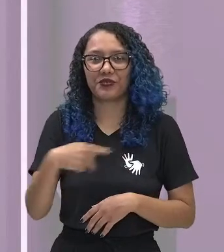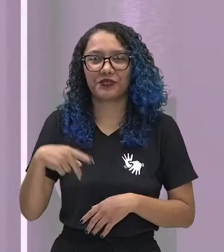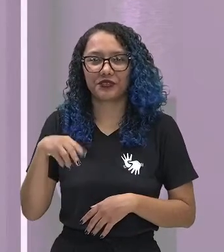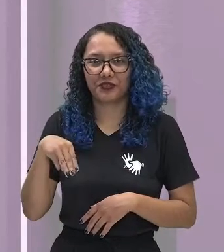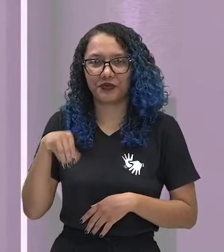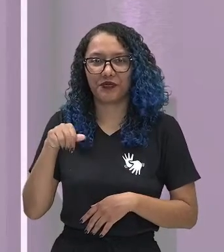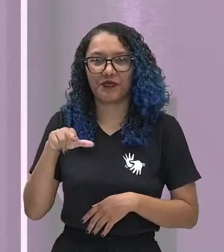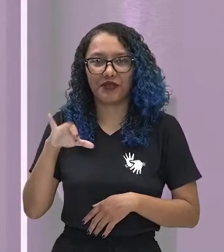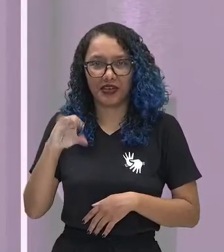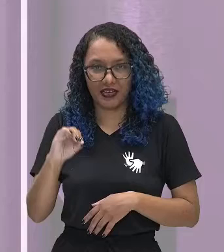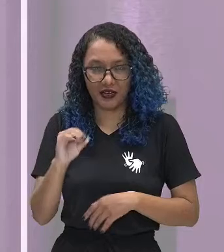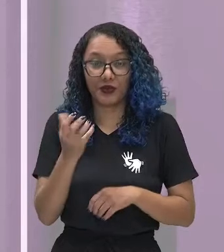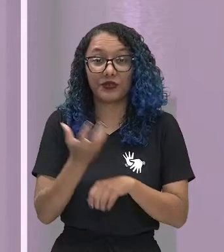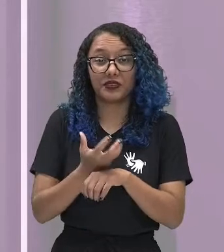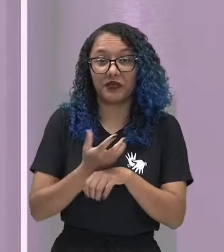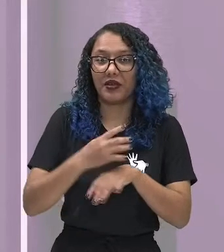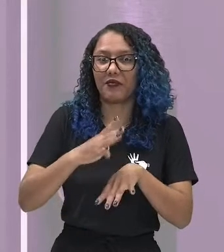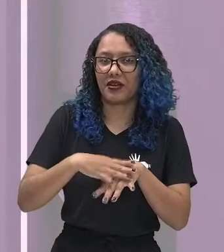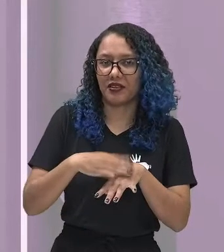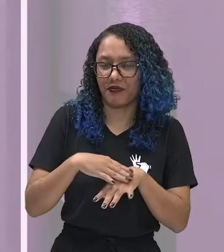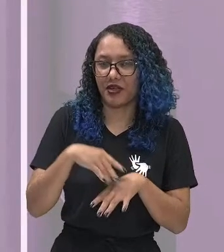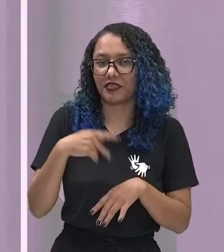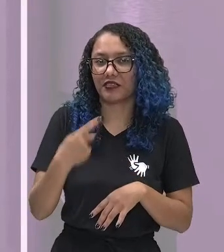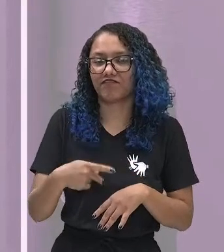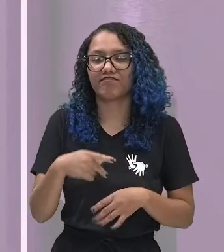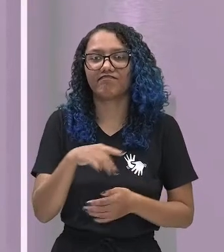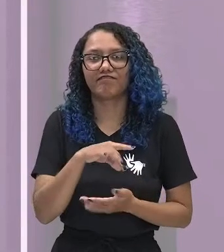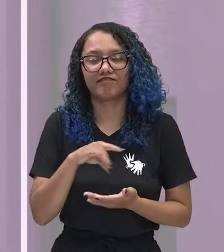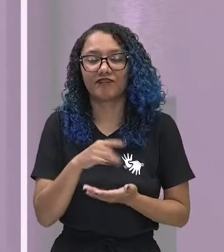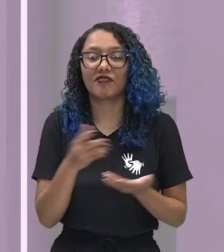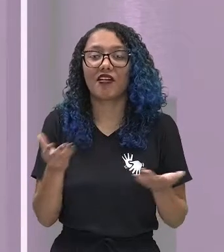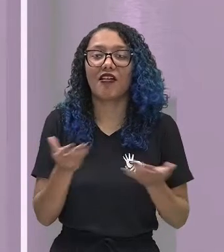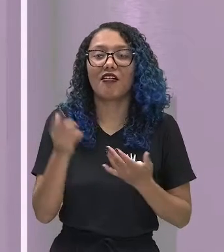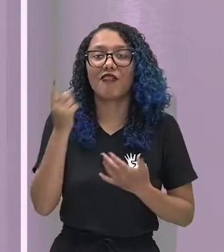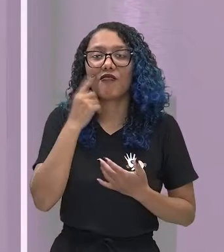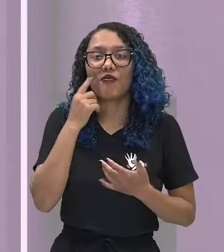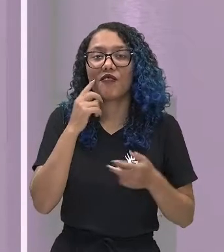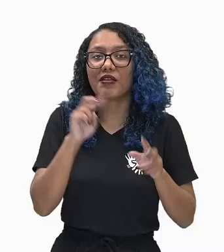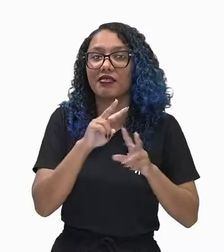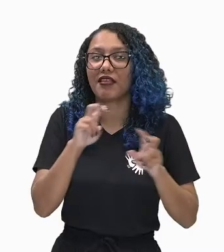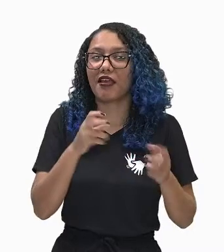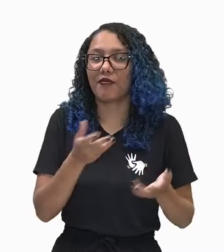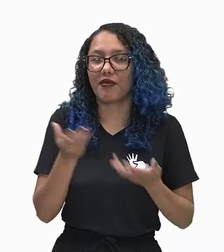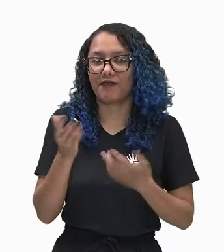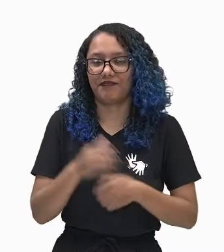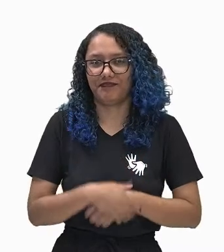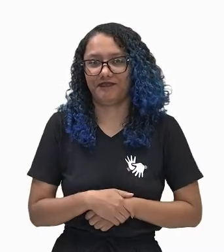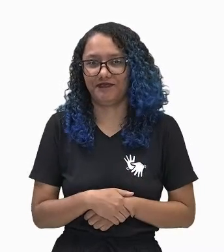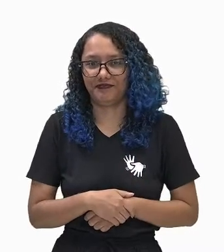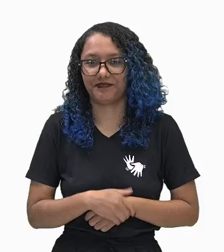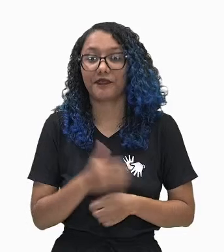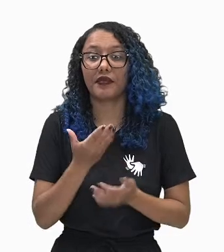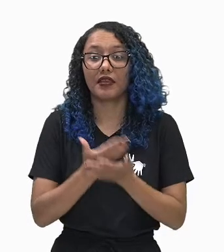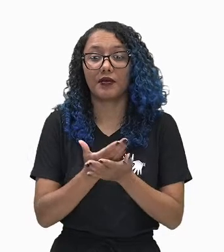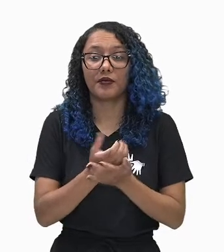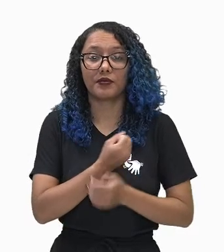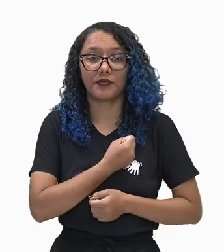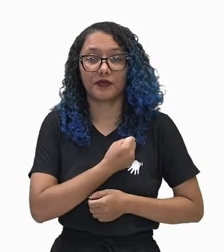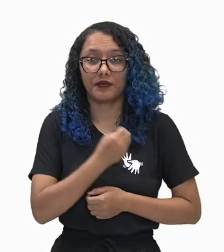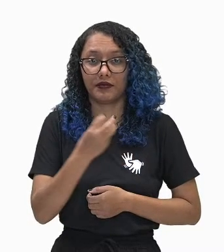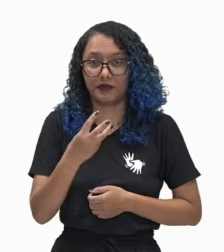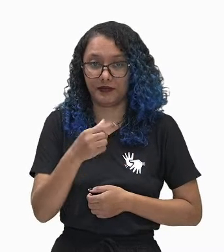de matemática aqui do CEMEAM, e vamos agora verificar qual será o objeto de conhecimento dessa aula. Nós temos então a aula de